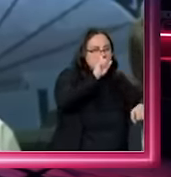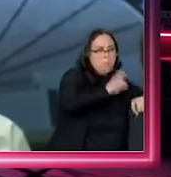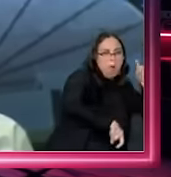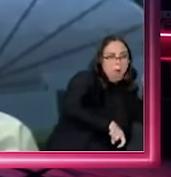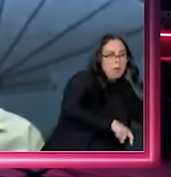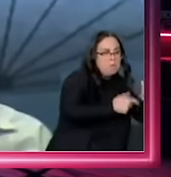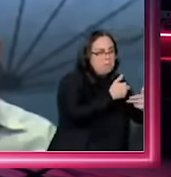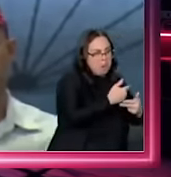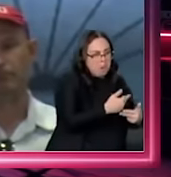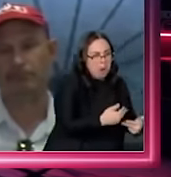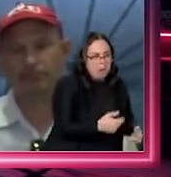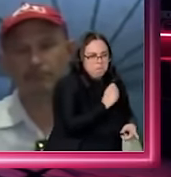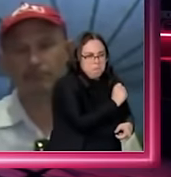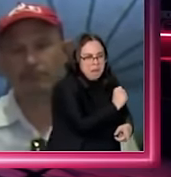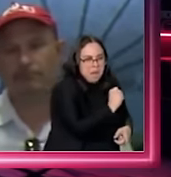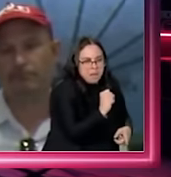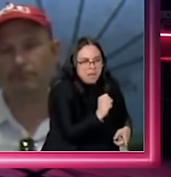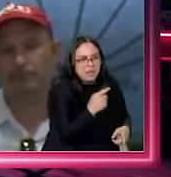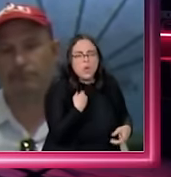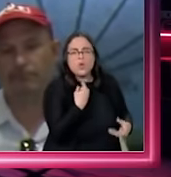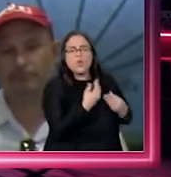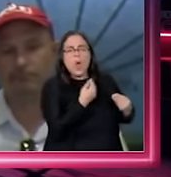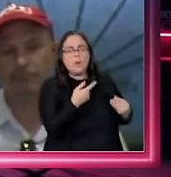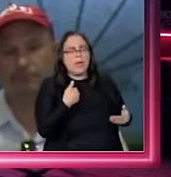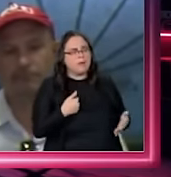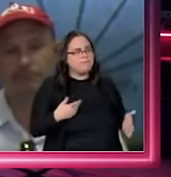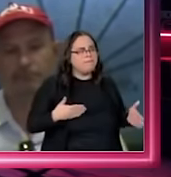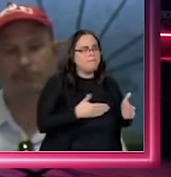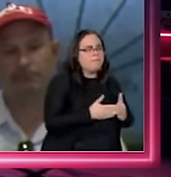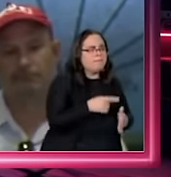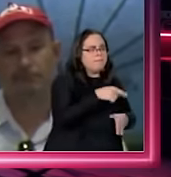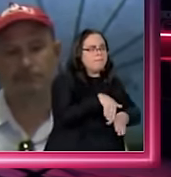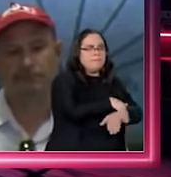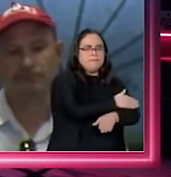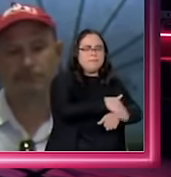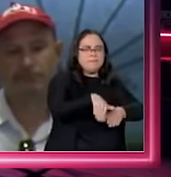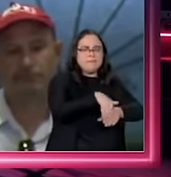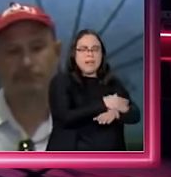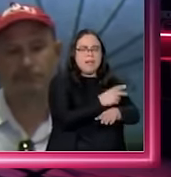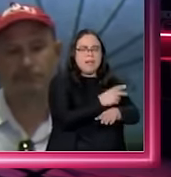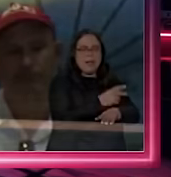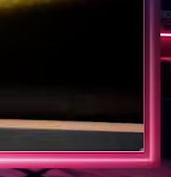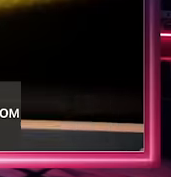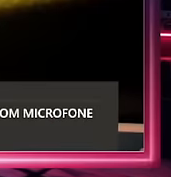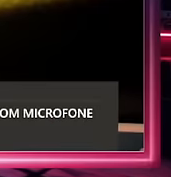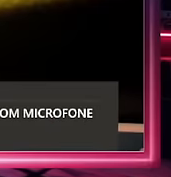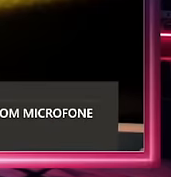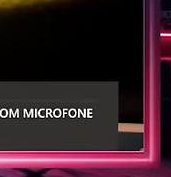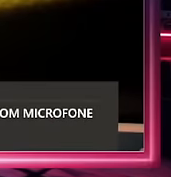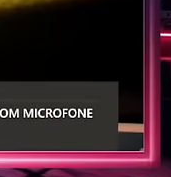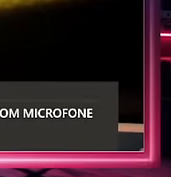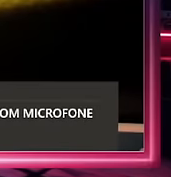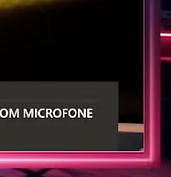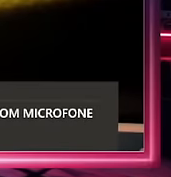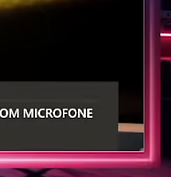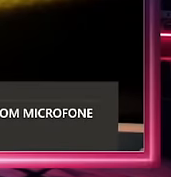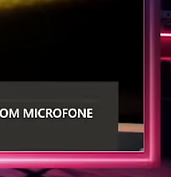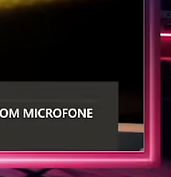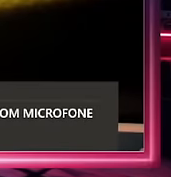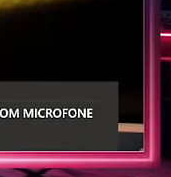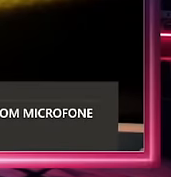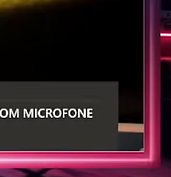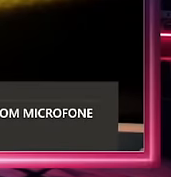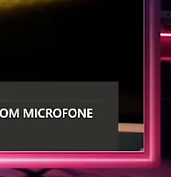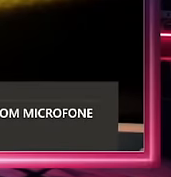Como é que eu posso impedir esse companheiro de ver a família? No